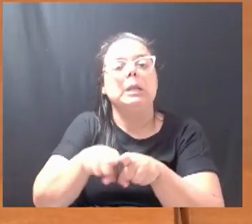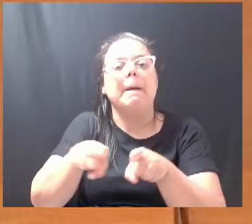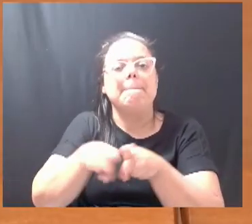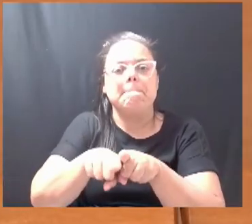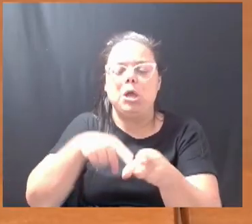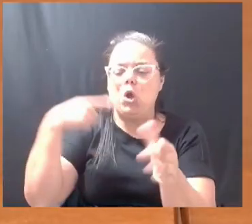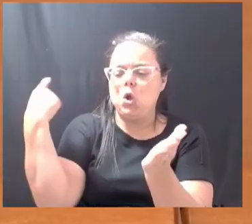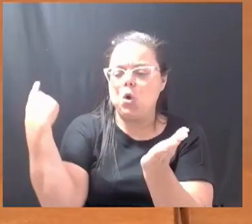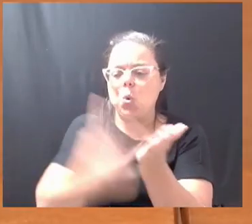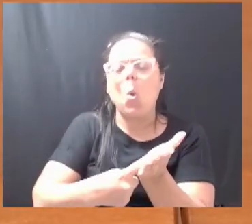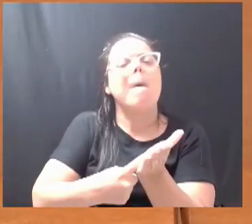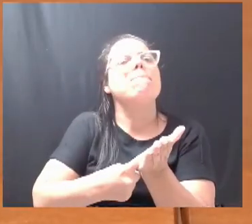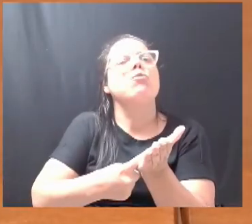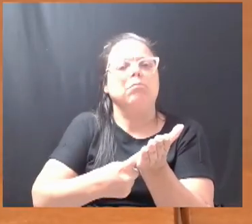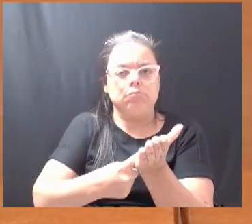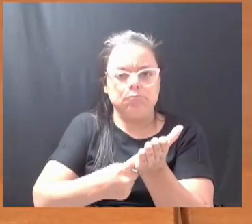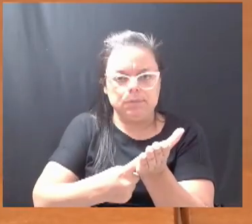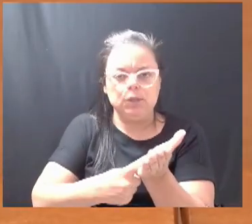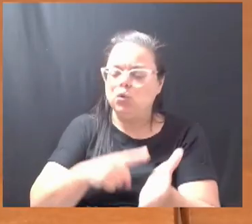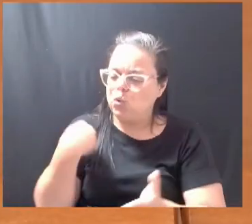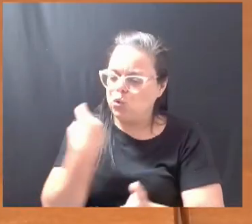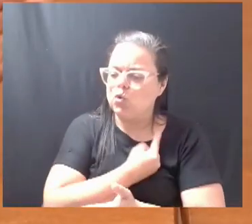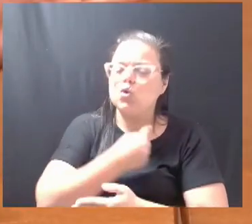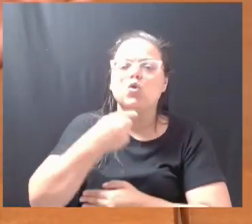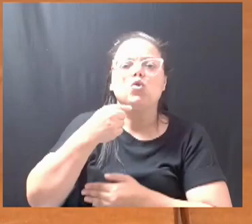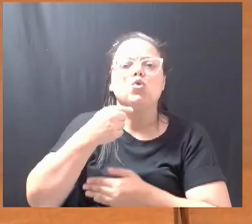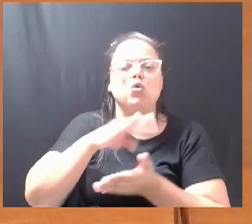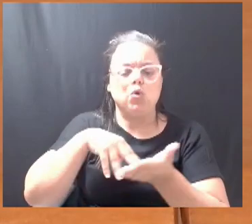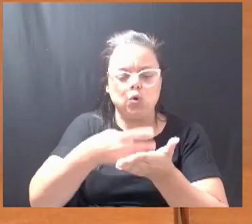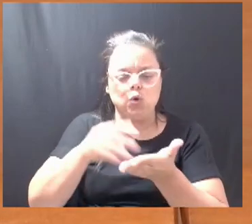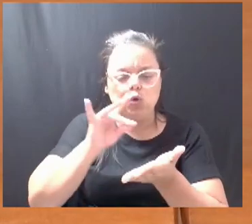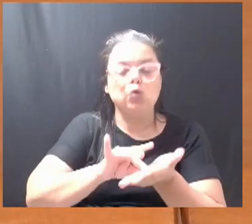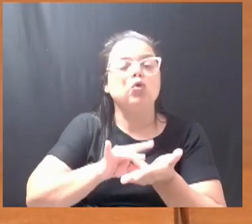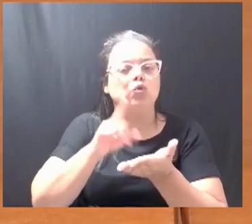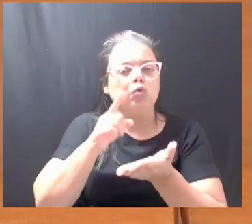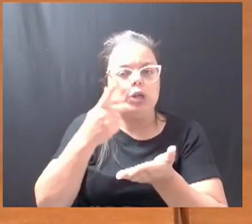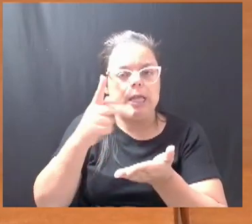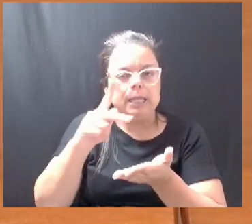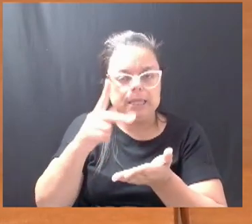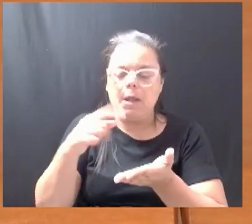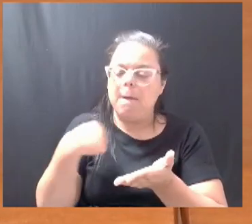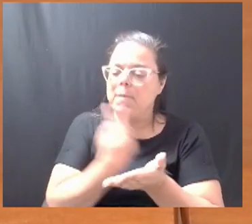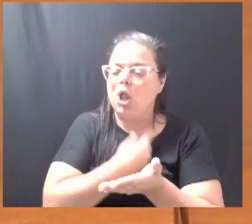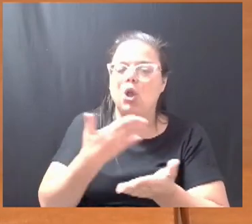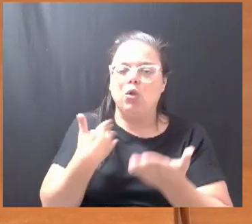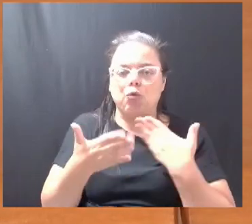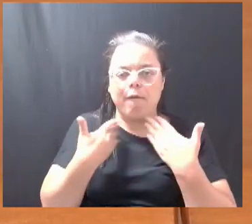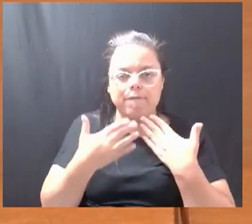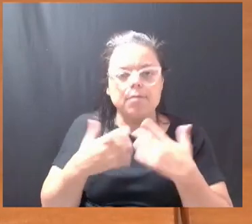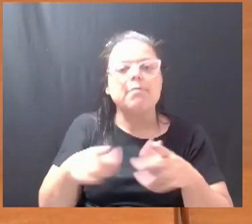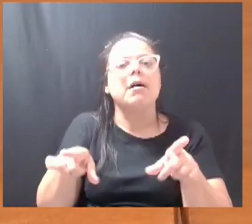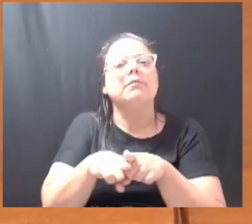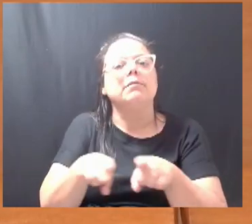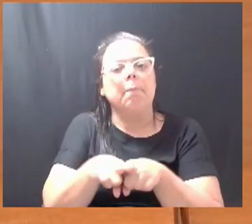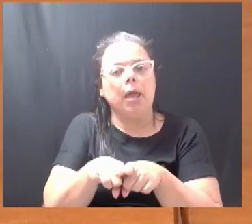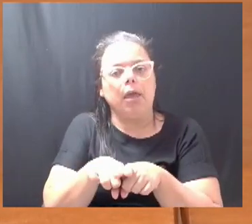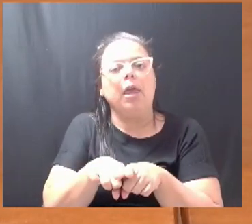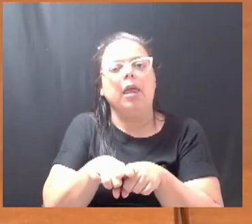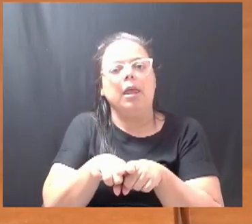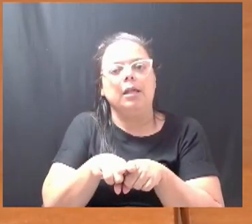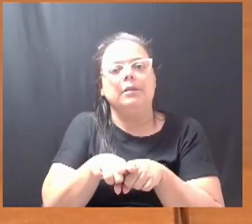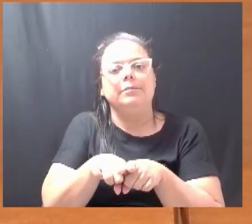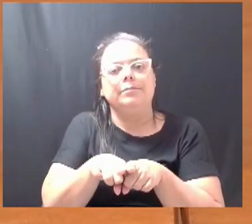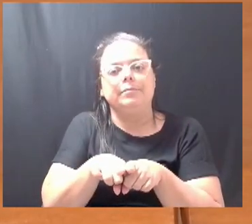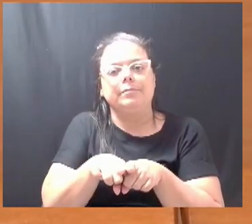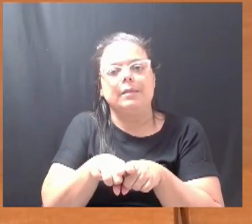aqui da gente tirar uma agenda de trabalho para que não pegando até a tua analogia da lei